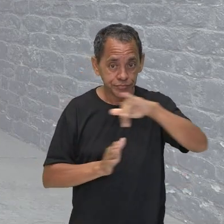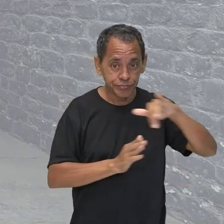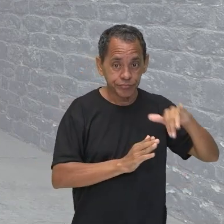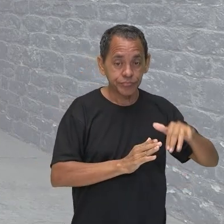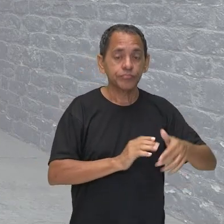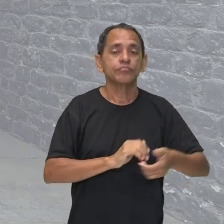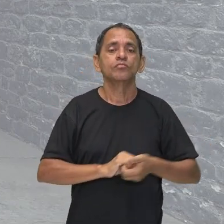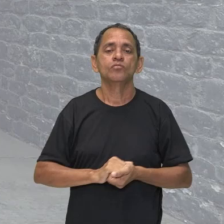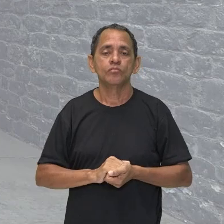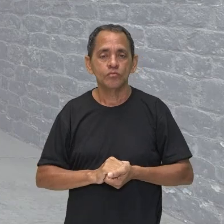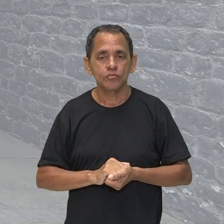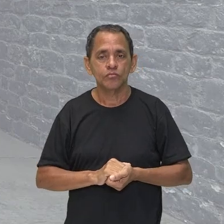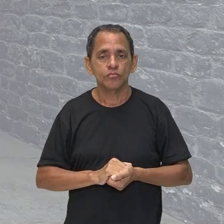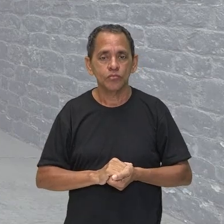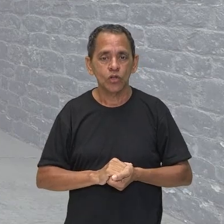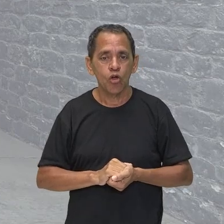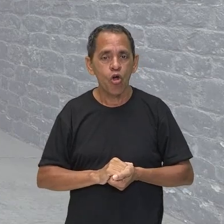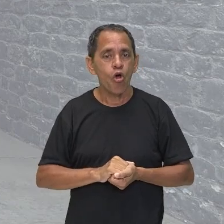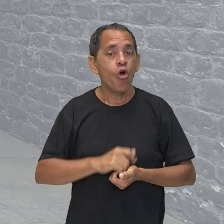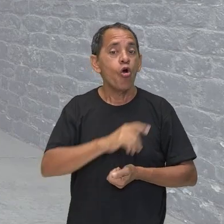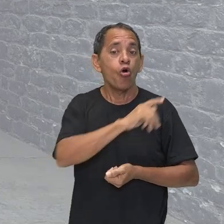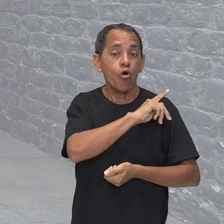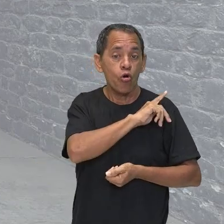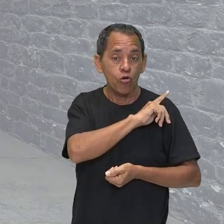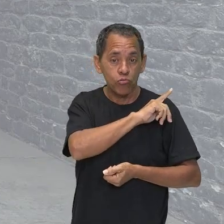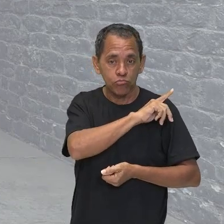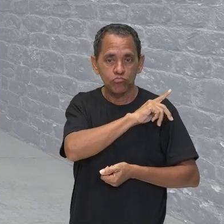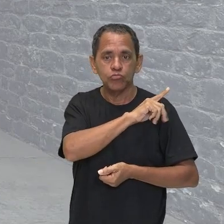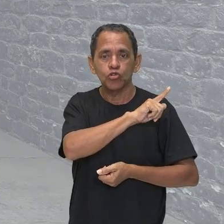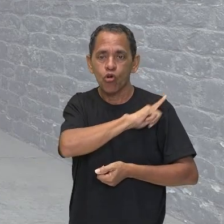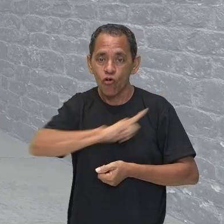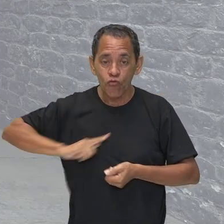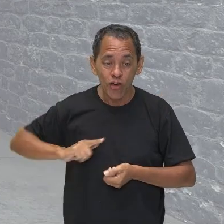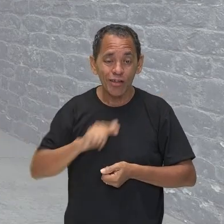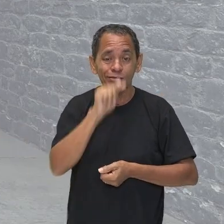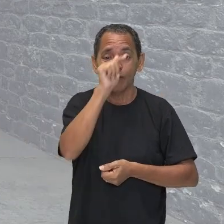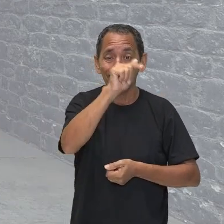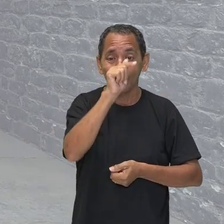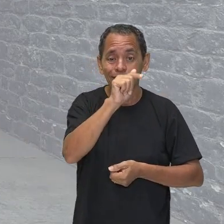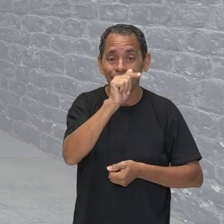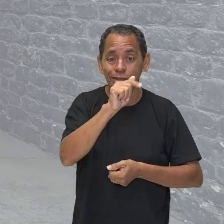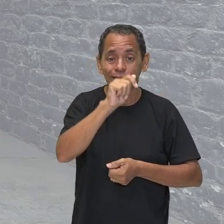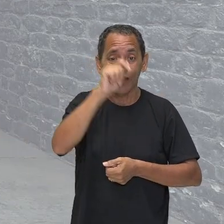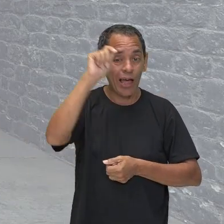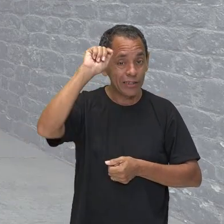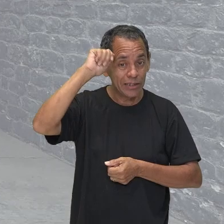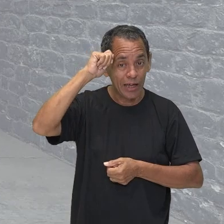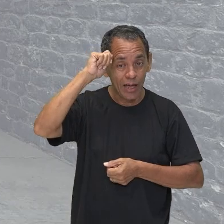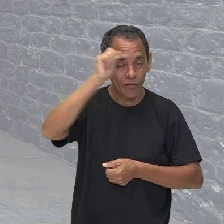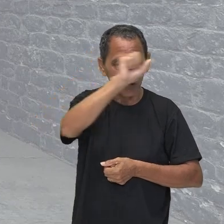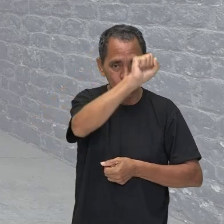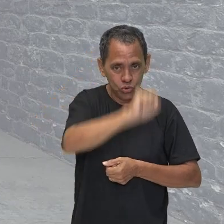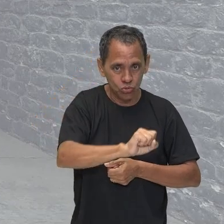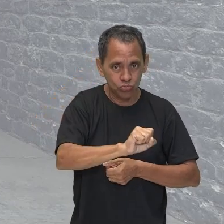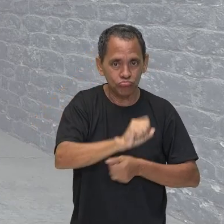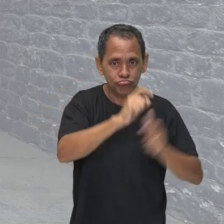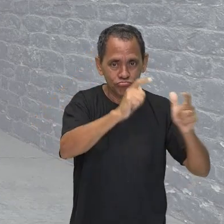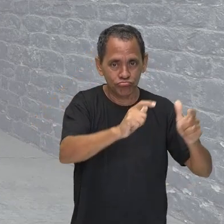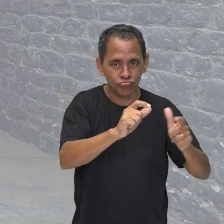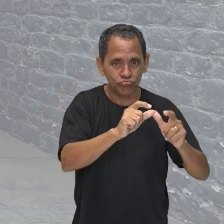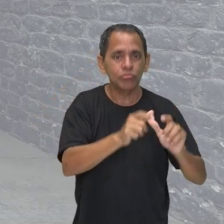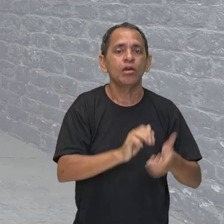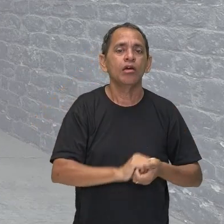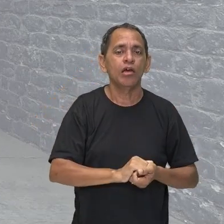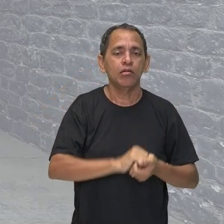momento, houve aí a negociação da liberdade do Mandela e ele foi liberado. Saindo daí, nós